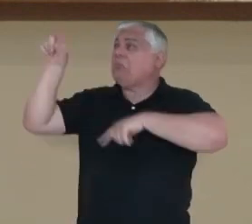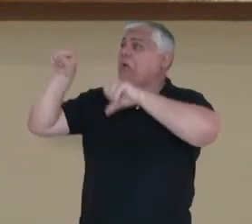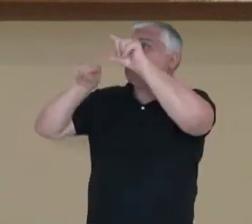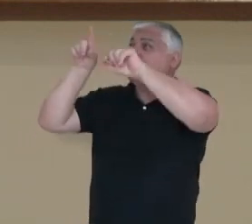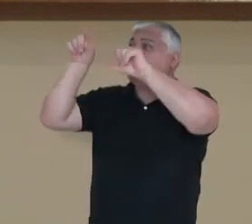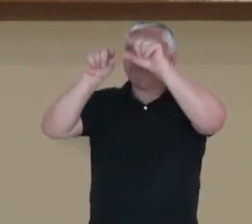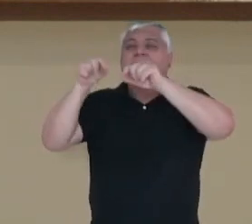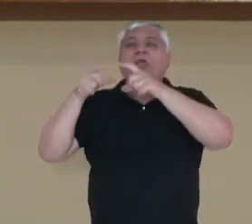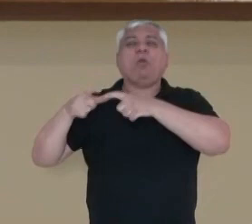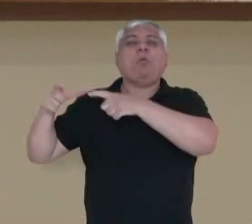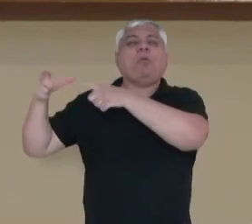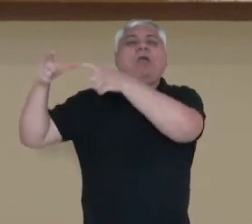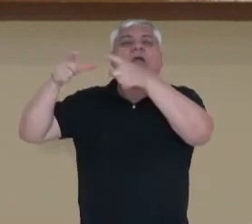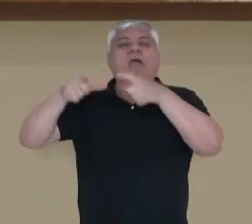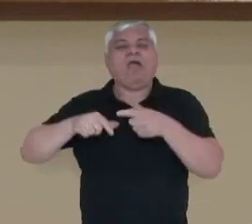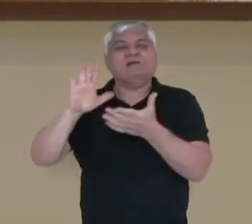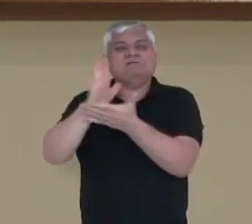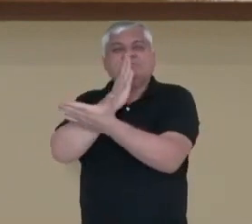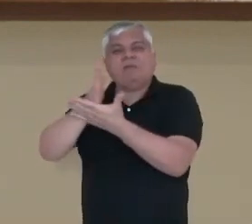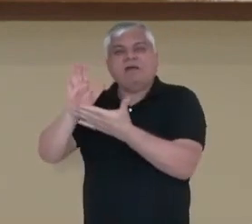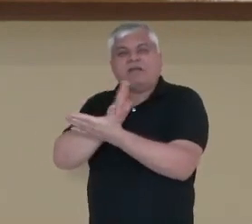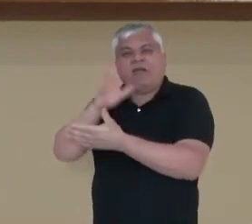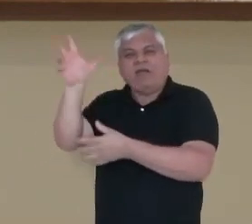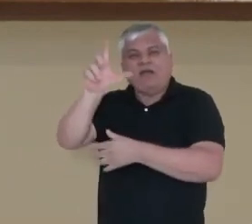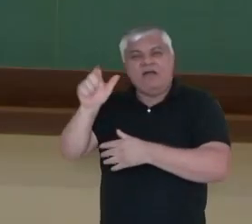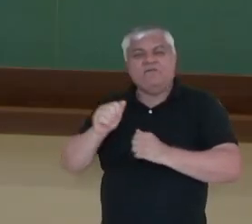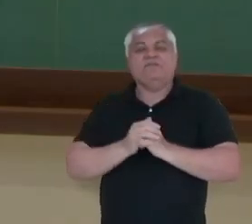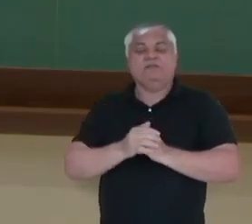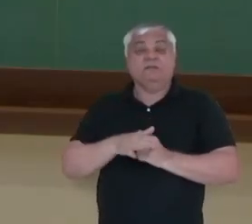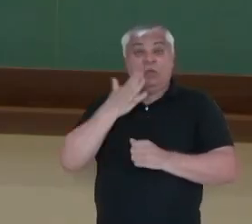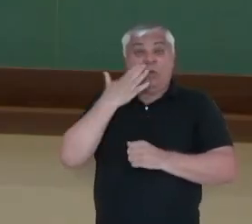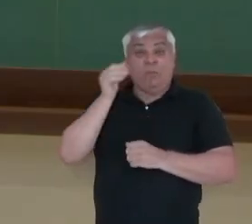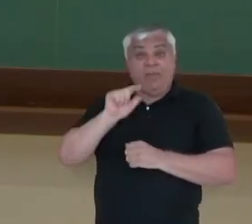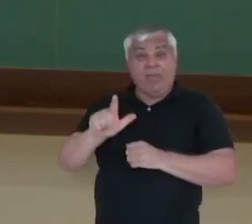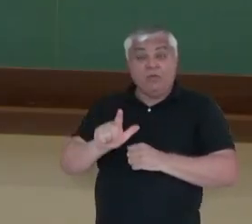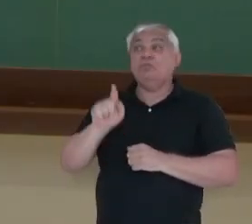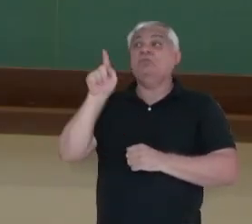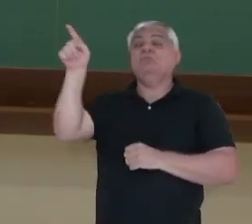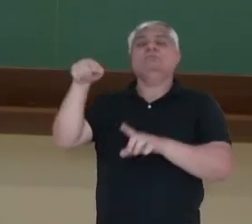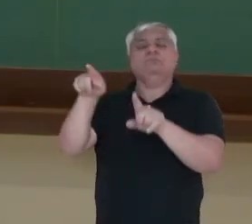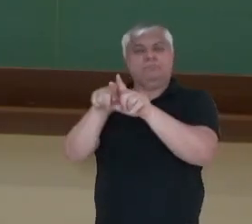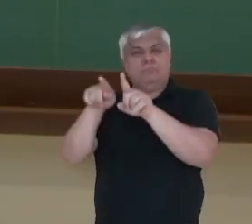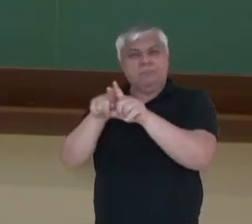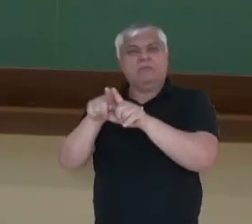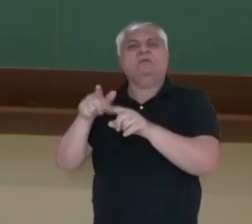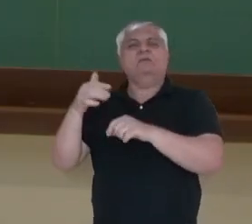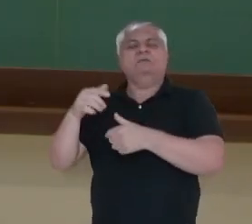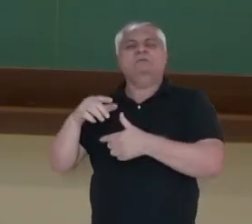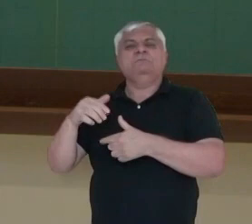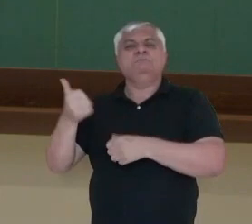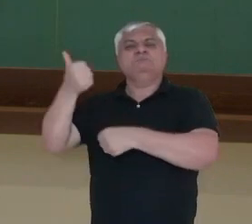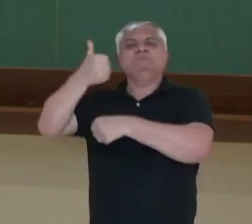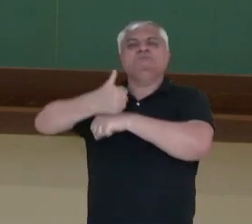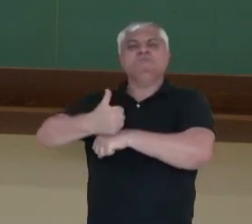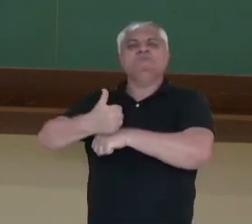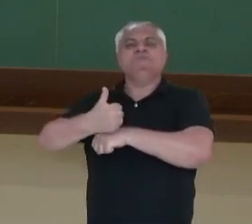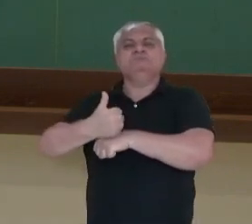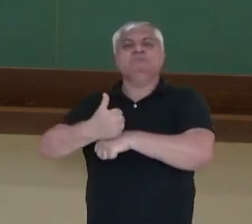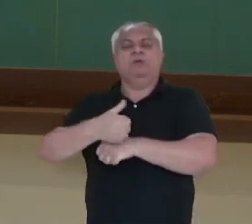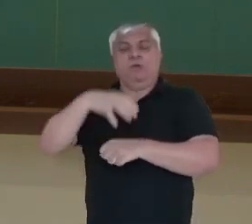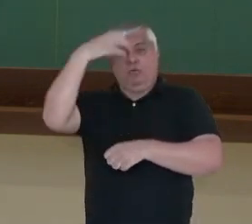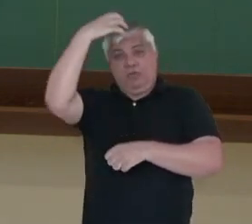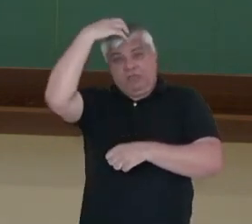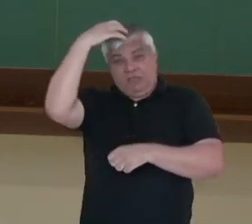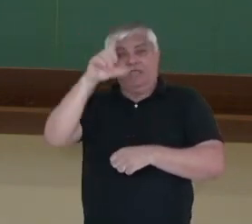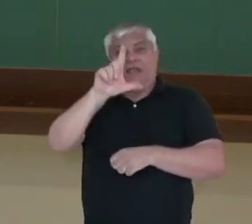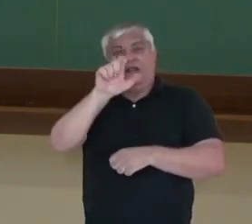dominar na partilha da África. E os belgas, como um representante dos belgas, o rei Leopoldo II, acabou